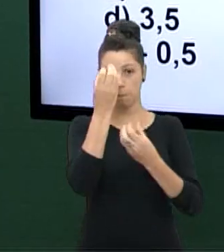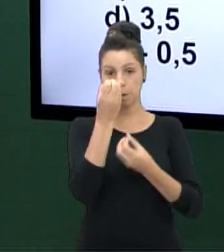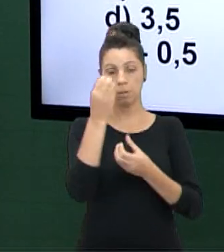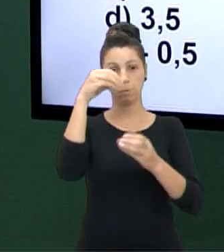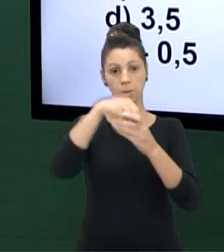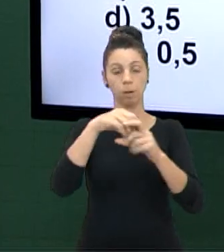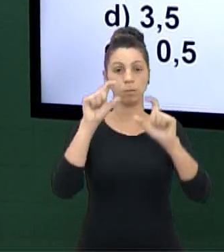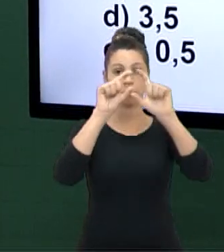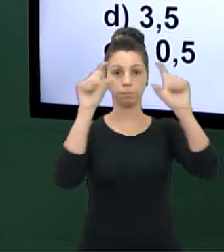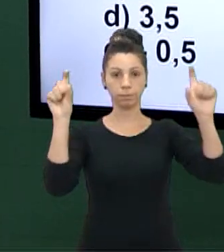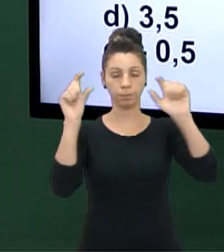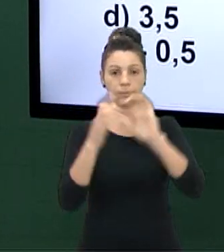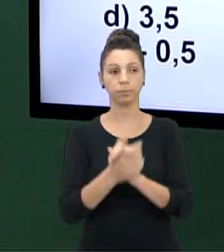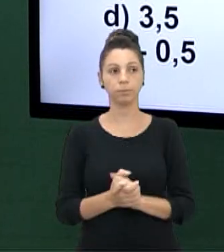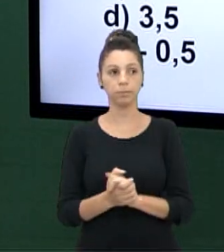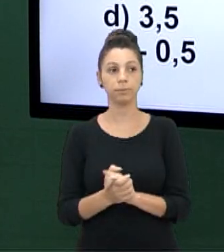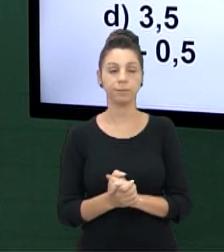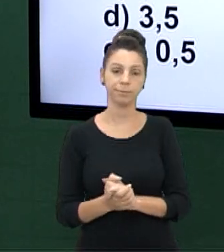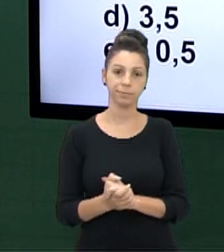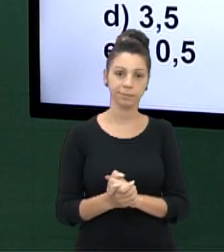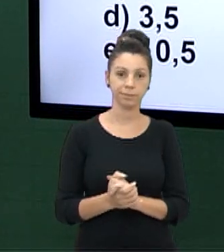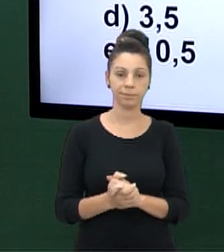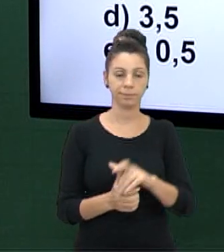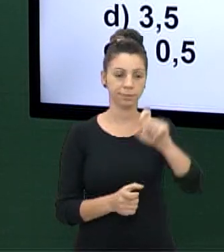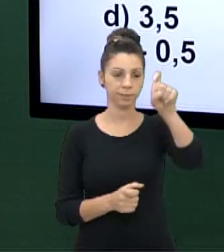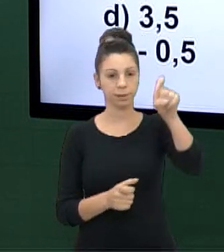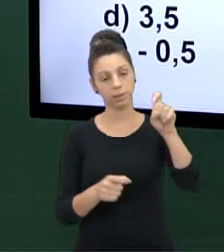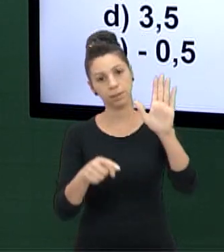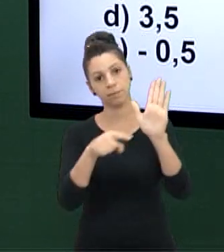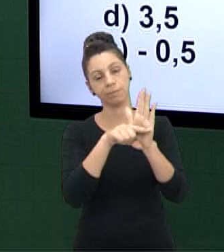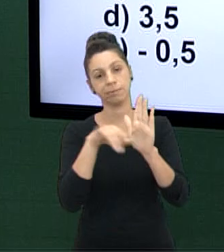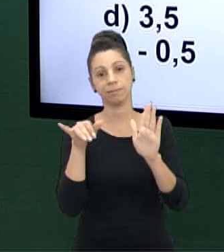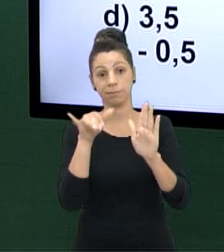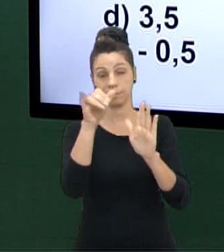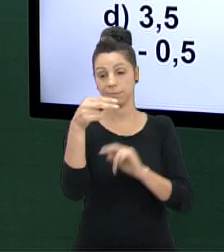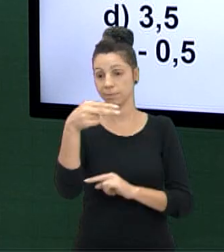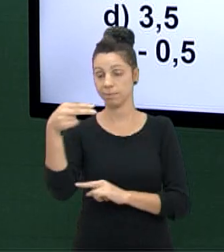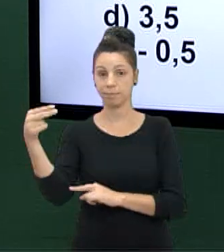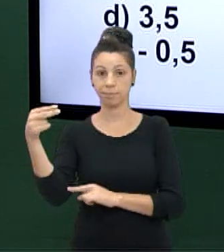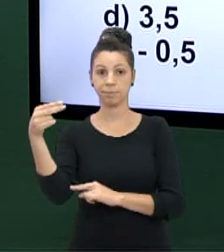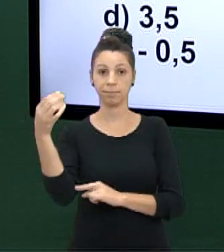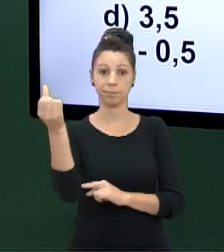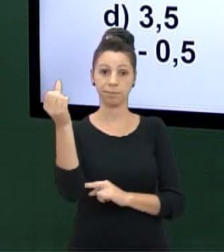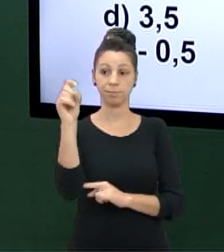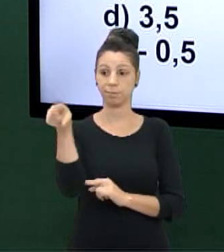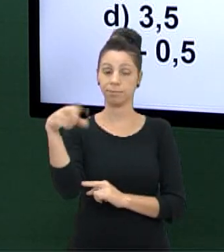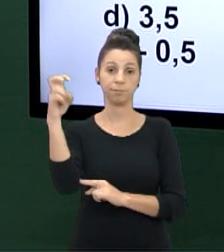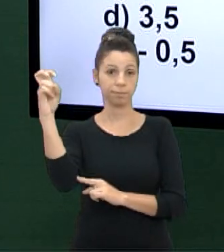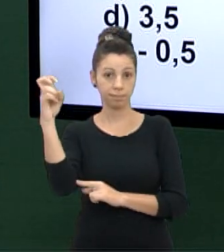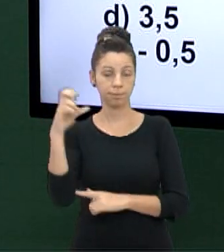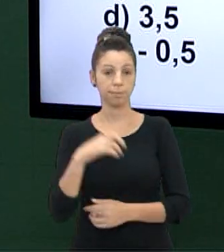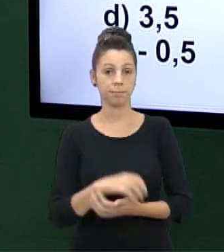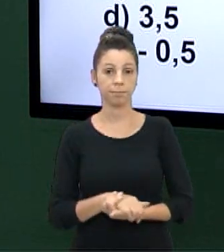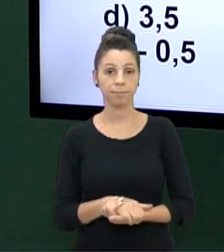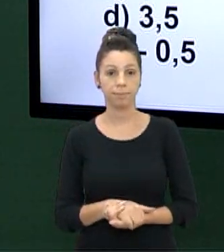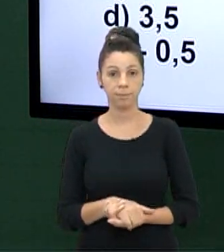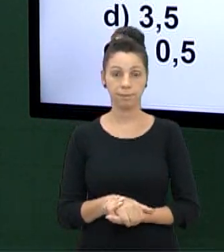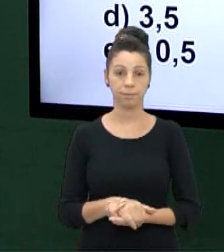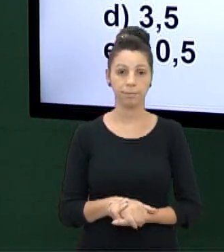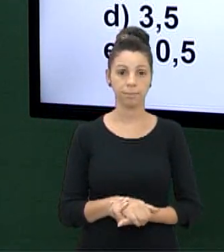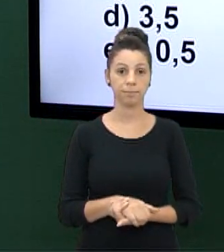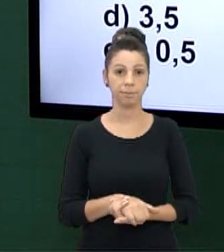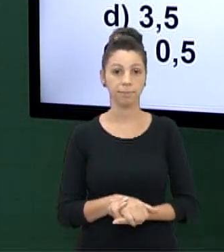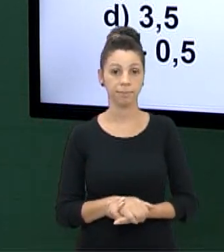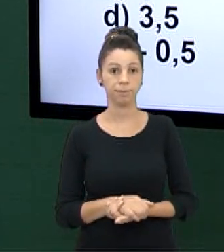A equação 1 é x menos y igual a 6,5. Perfeito. E